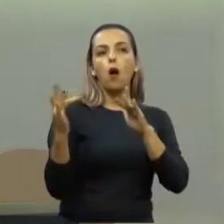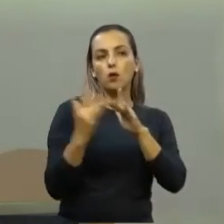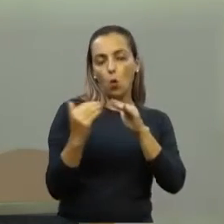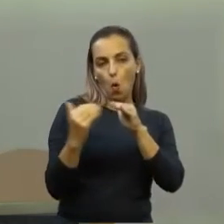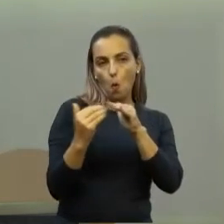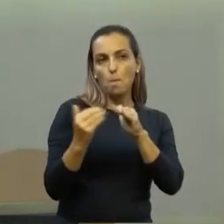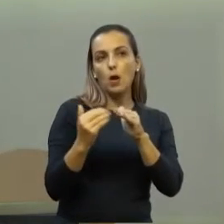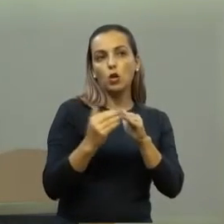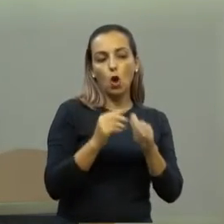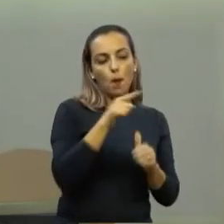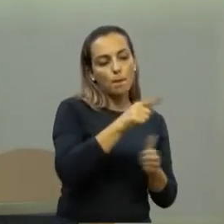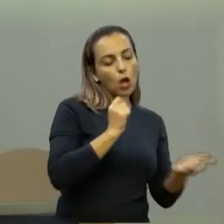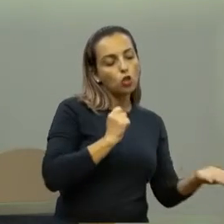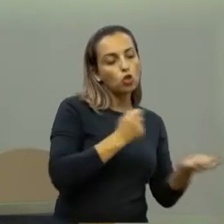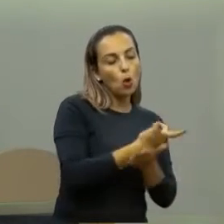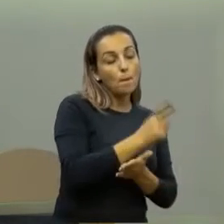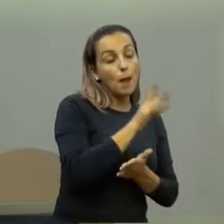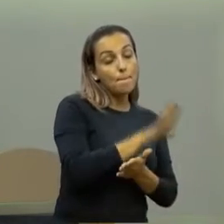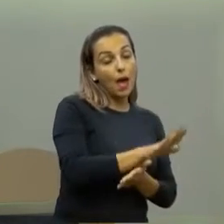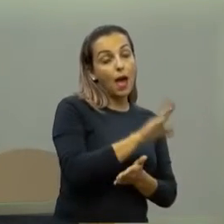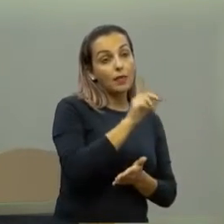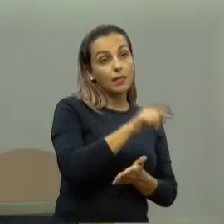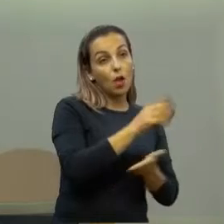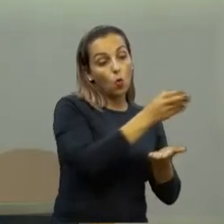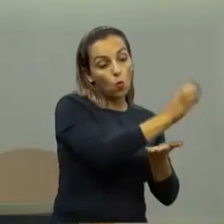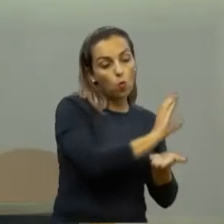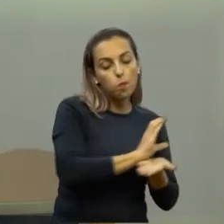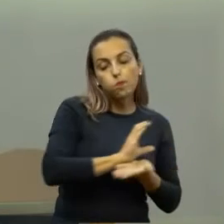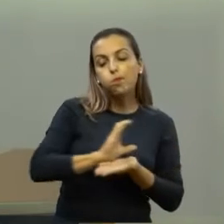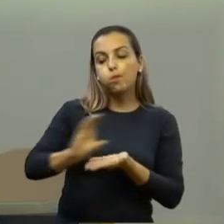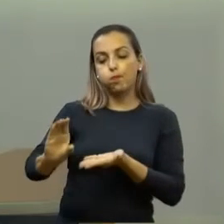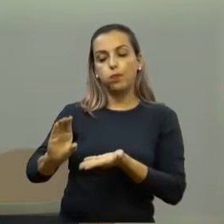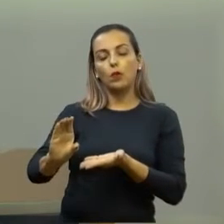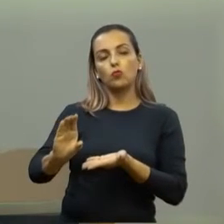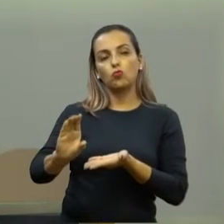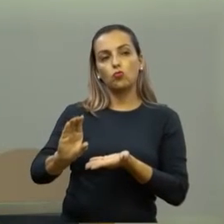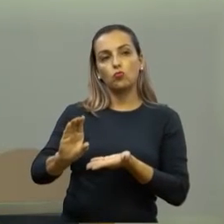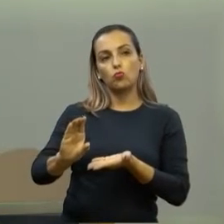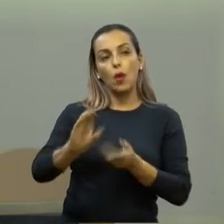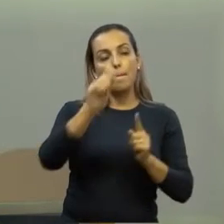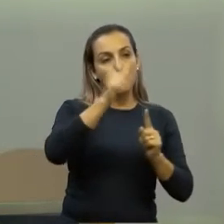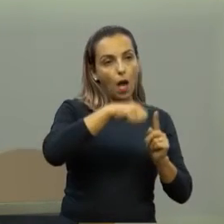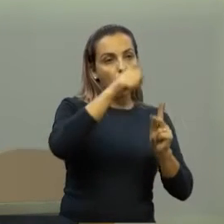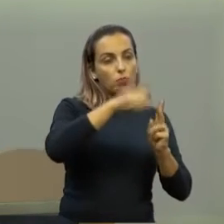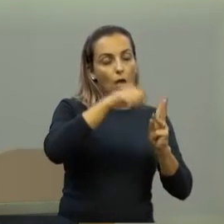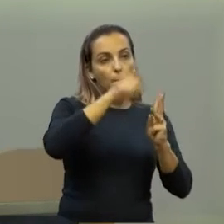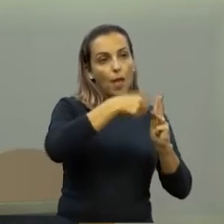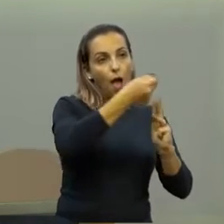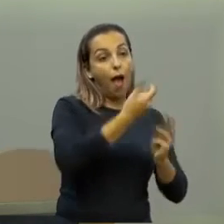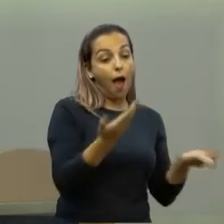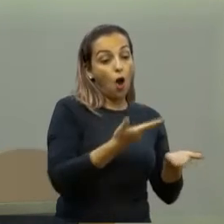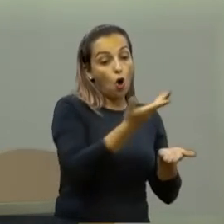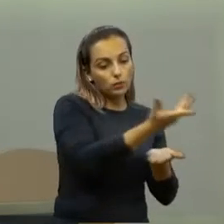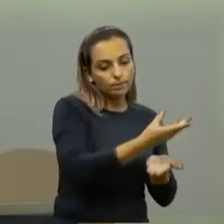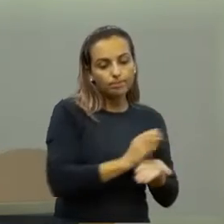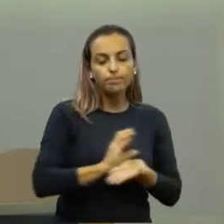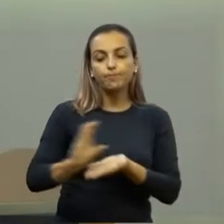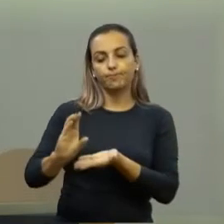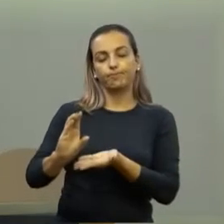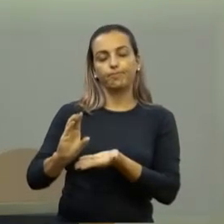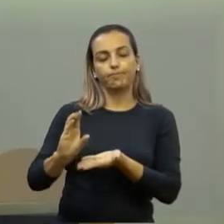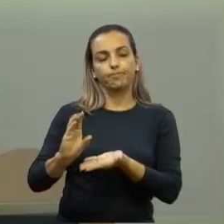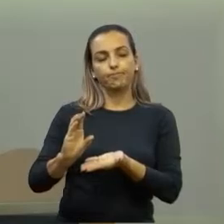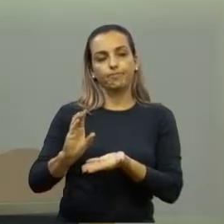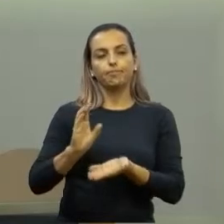comprar mas na verdade que a prefeitura está fazendo era o repasse que não foi repassado janeiro fevereiro março ela fez